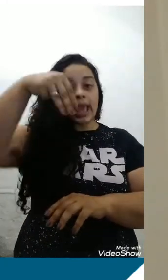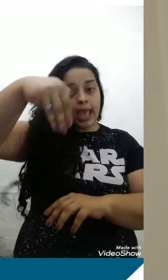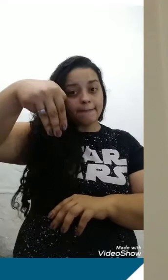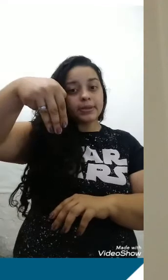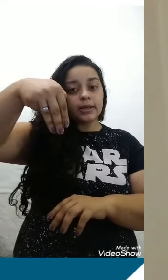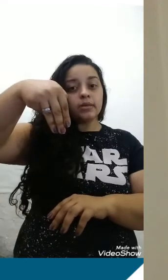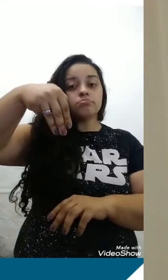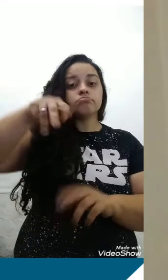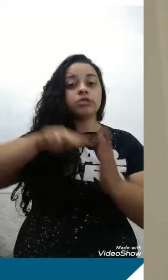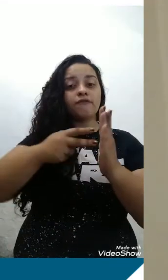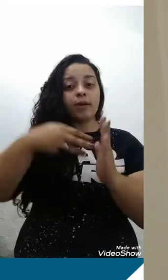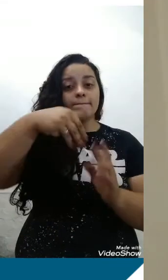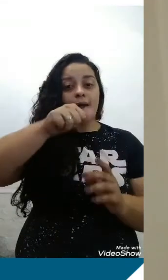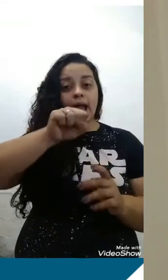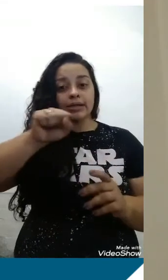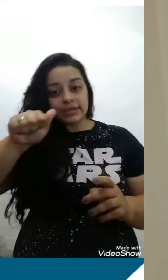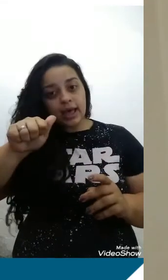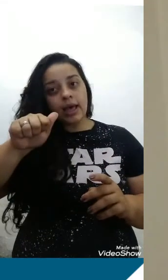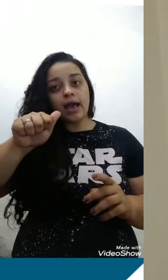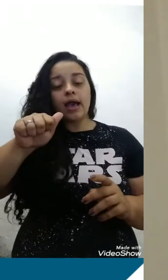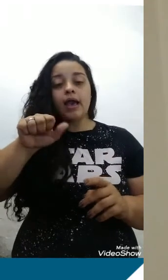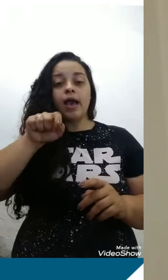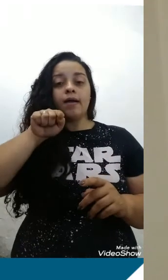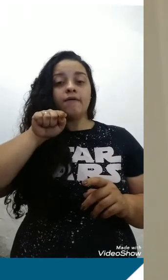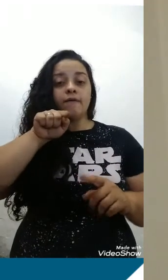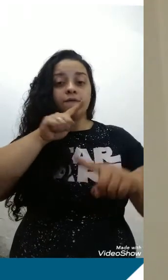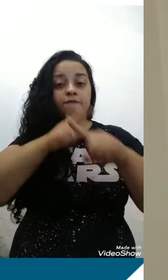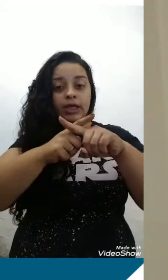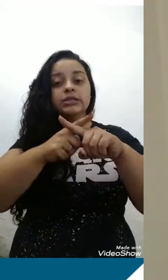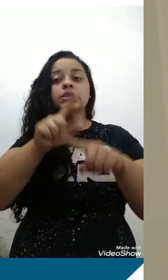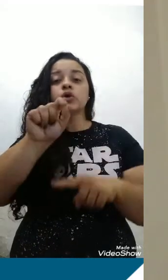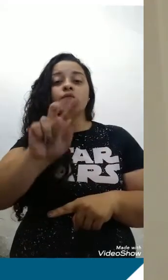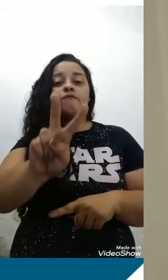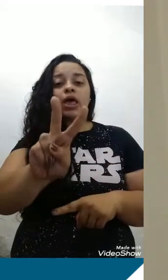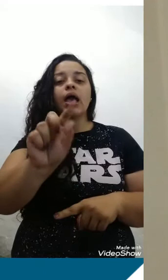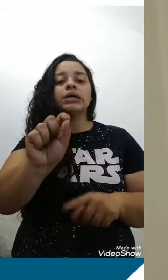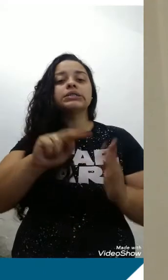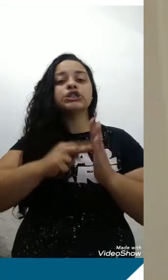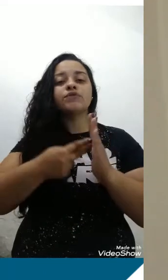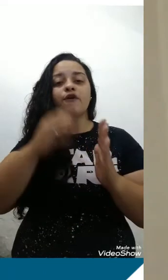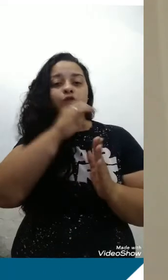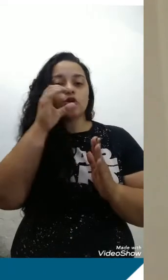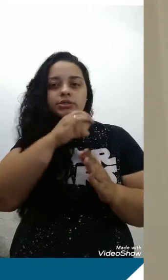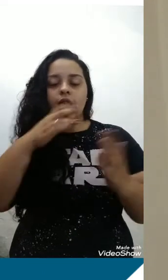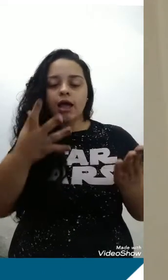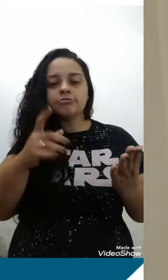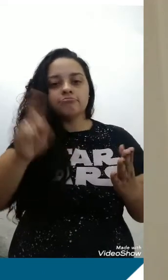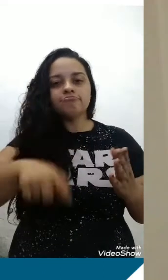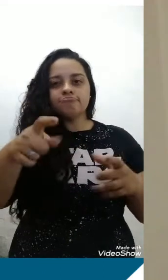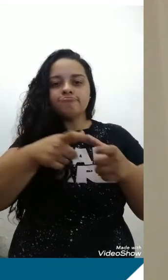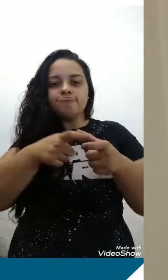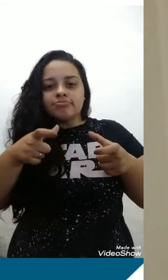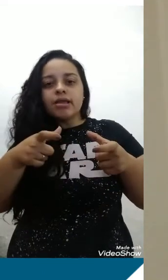m de massa vezes v de velocidade.